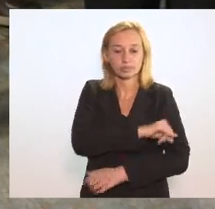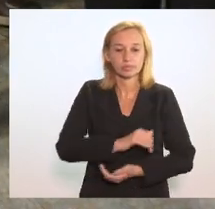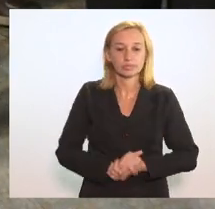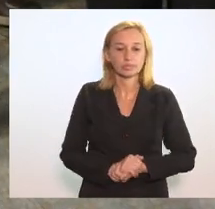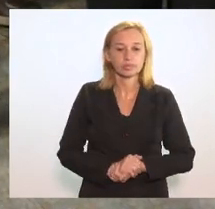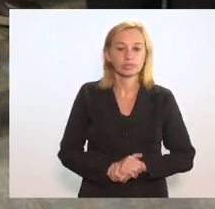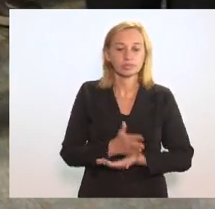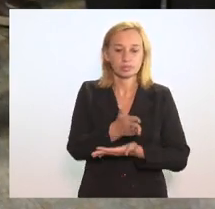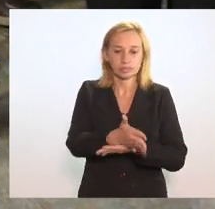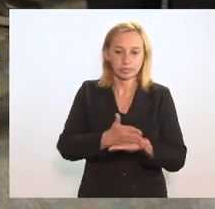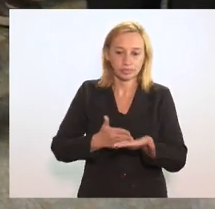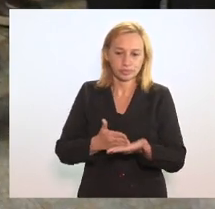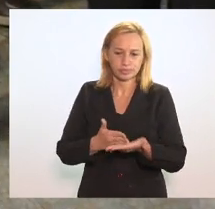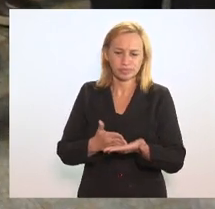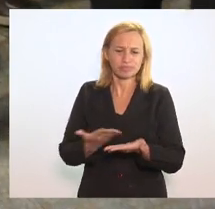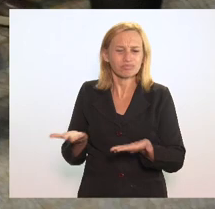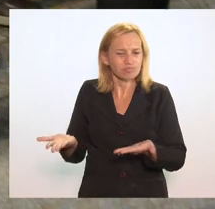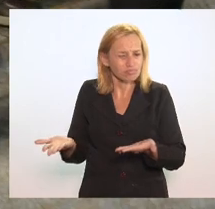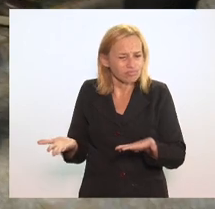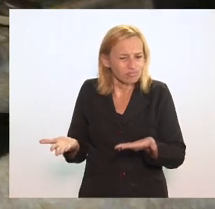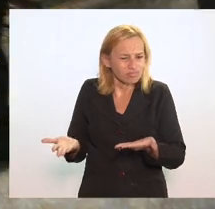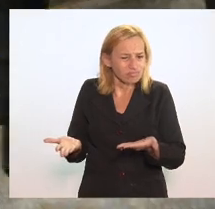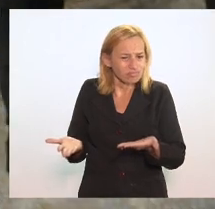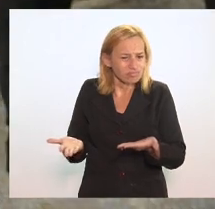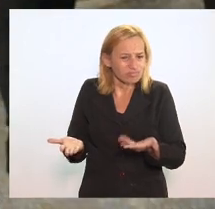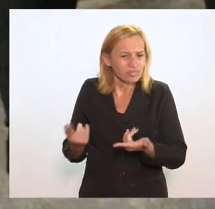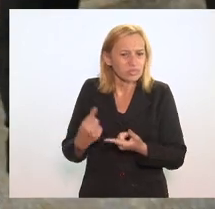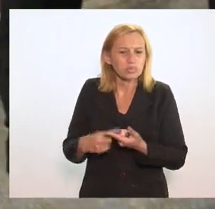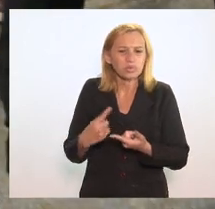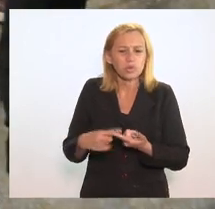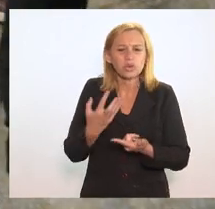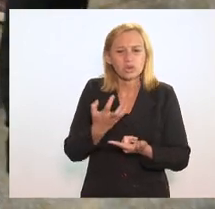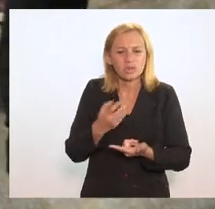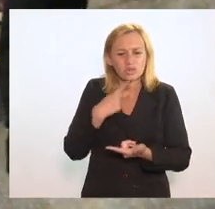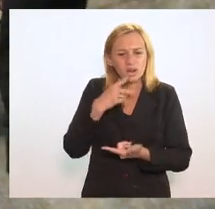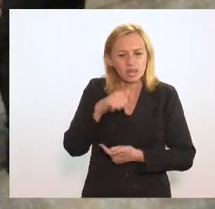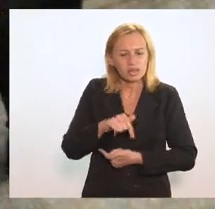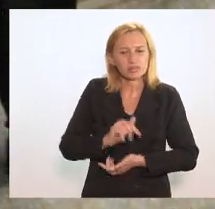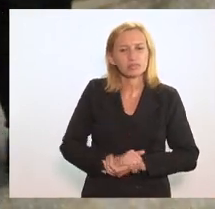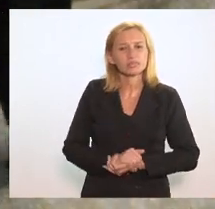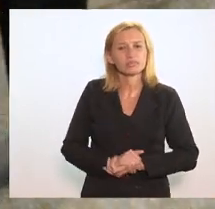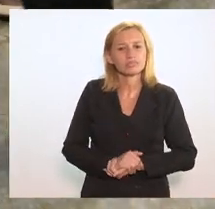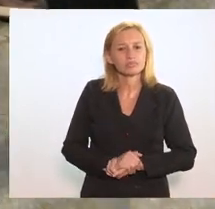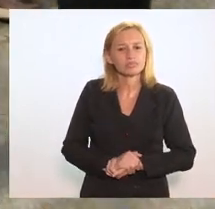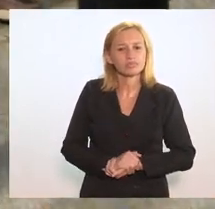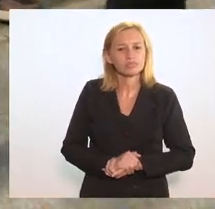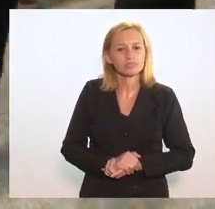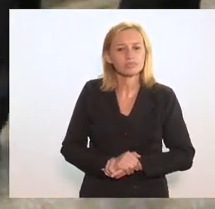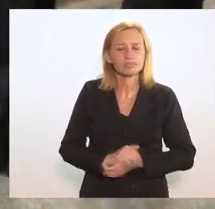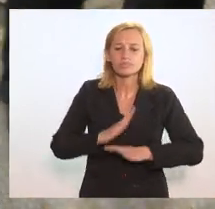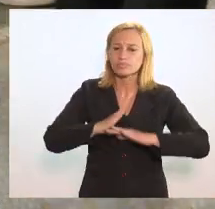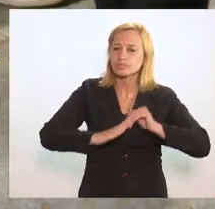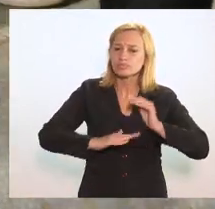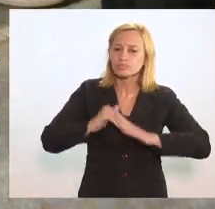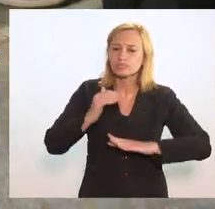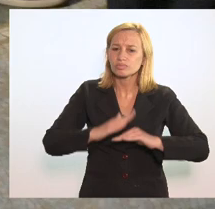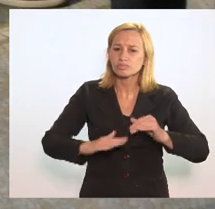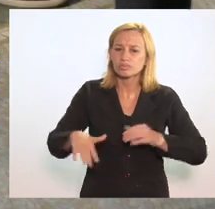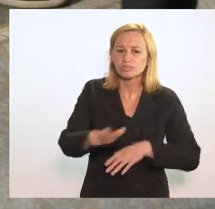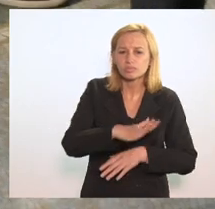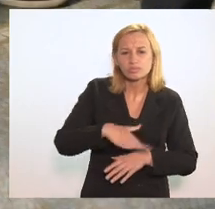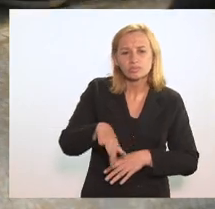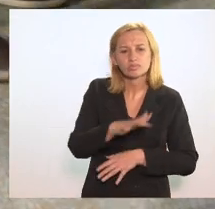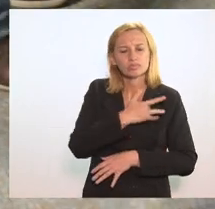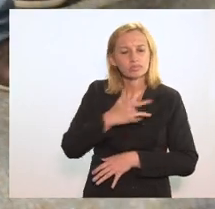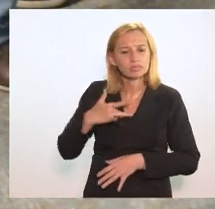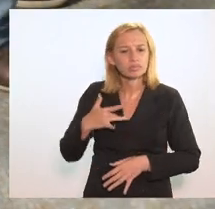uma divisão em relação a isso. Porque eu queria destacar aqui que os profissionais de saúde